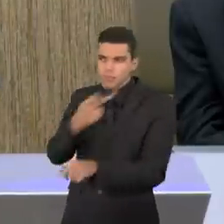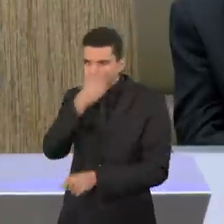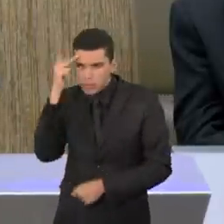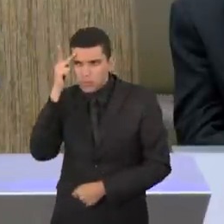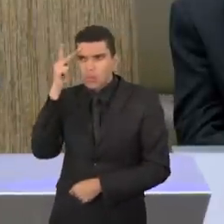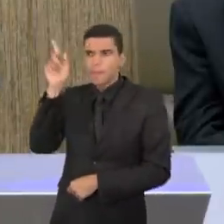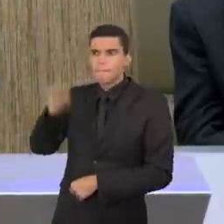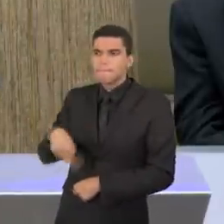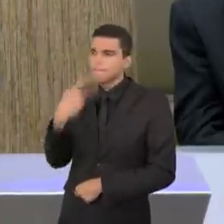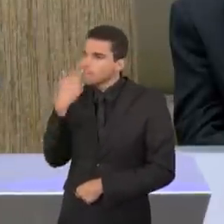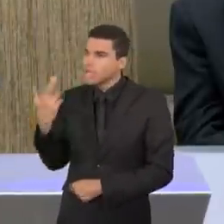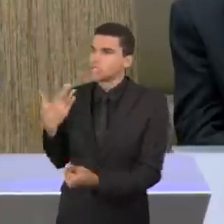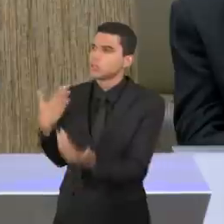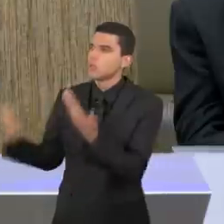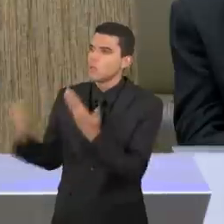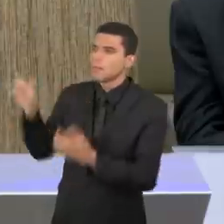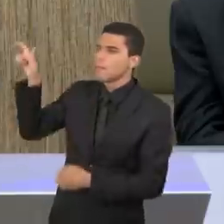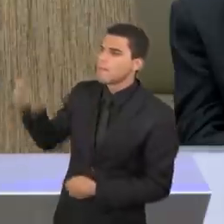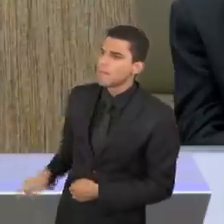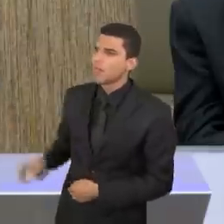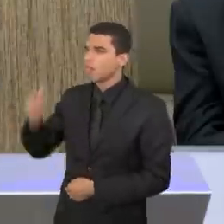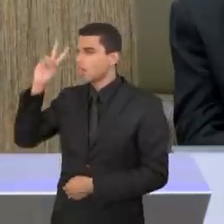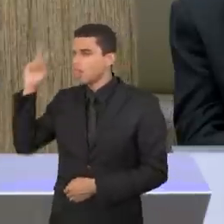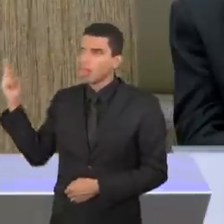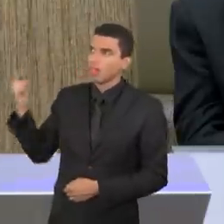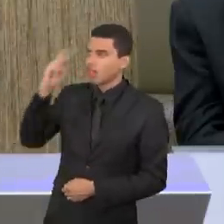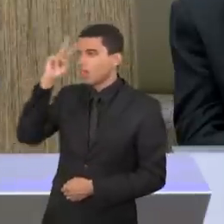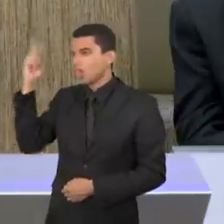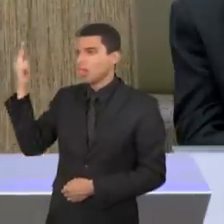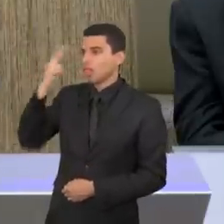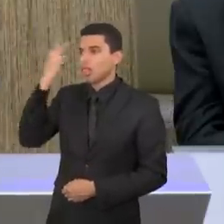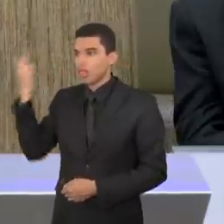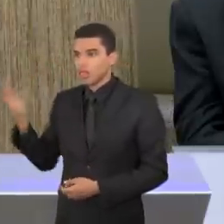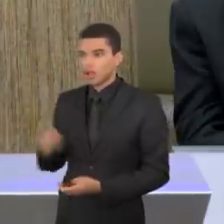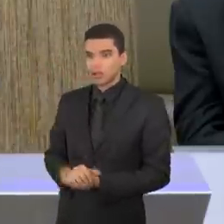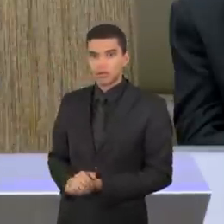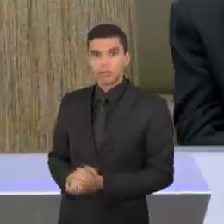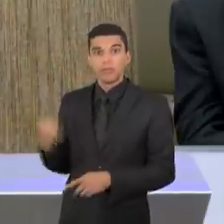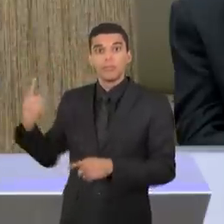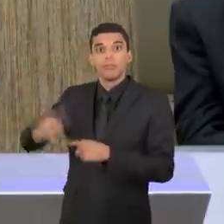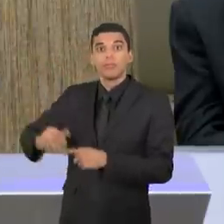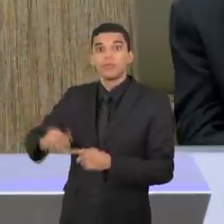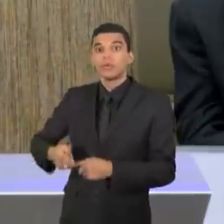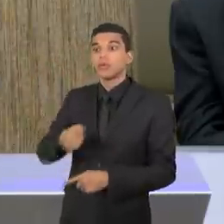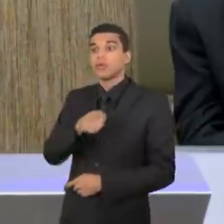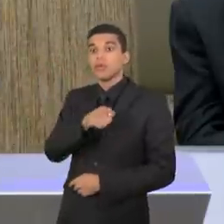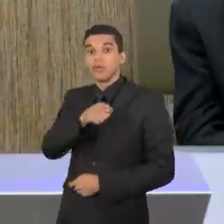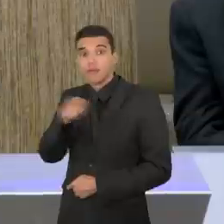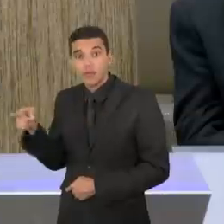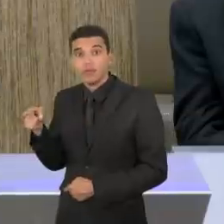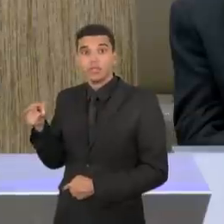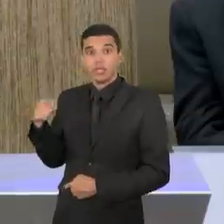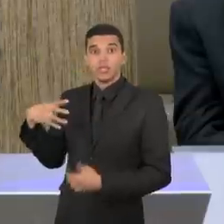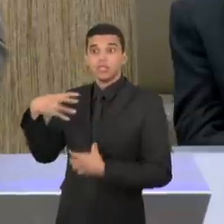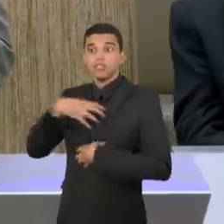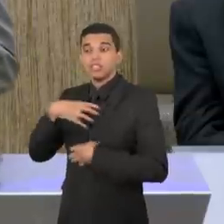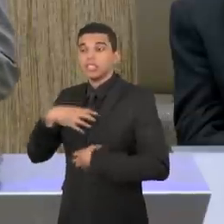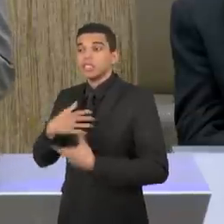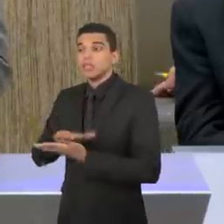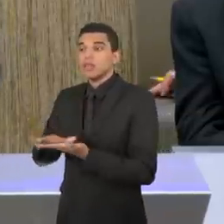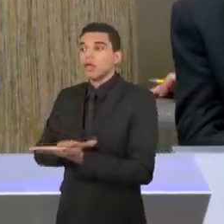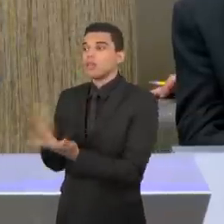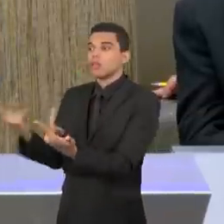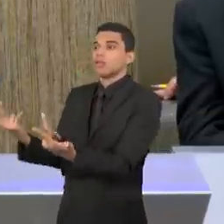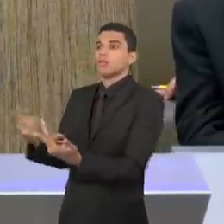espiritualmente, certamente com o desvio, com a